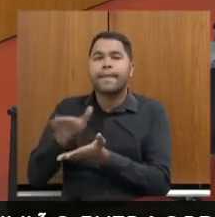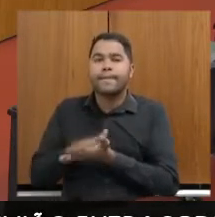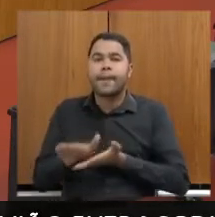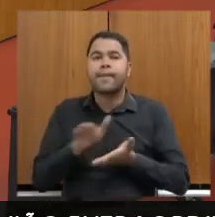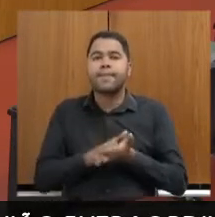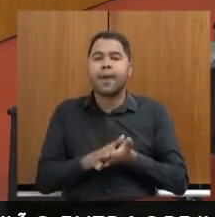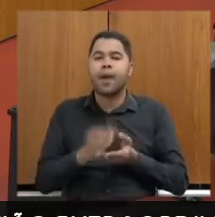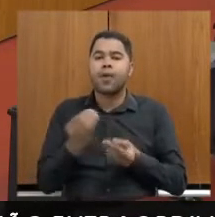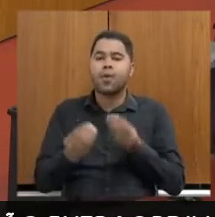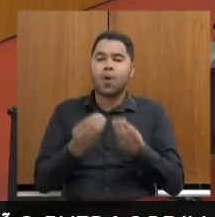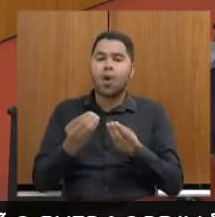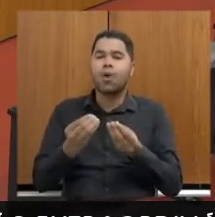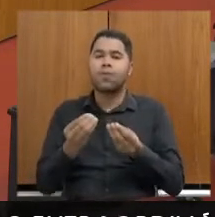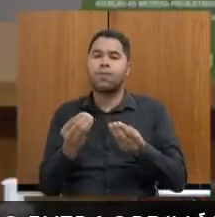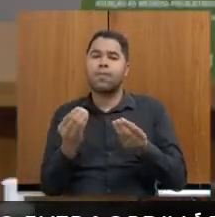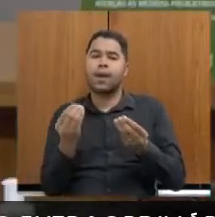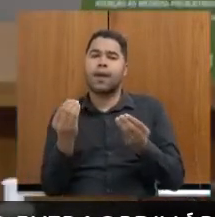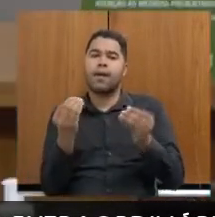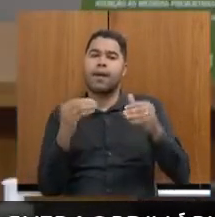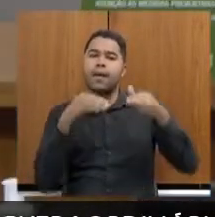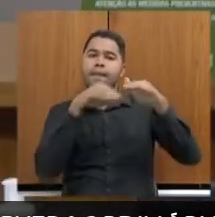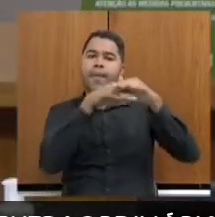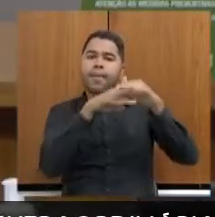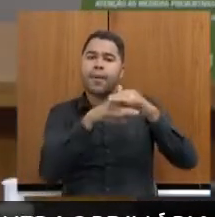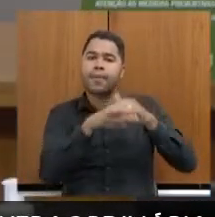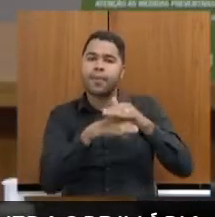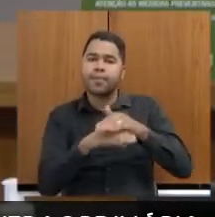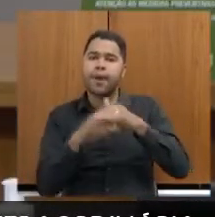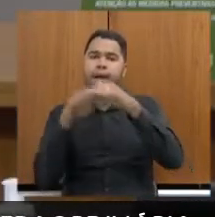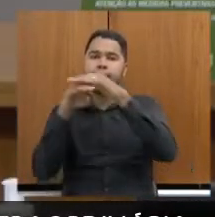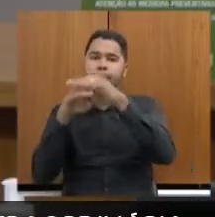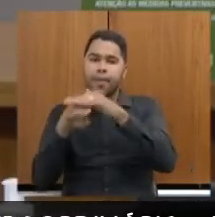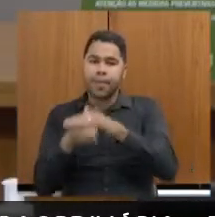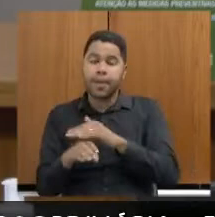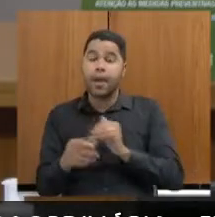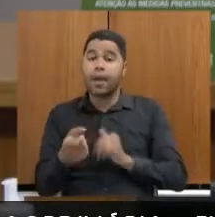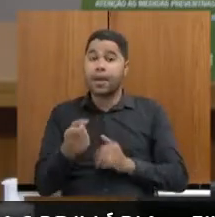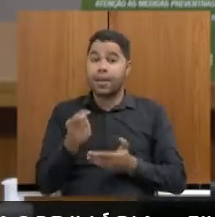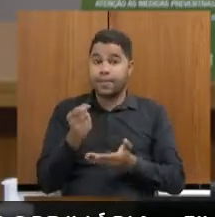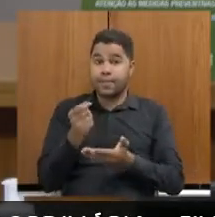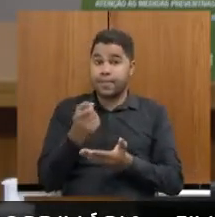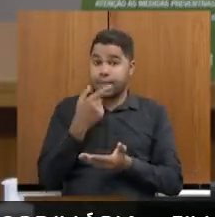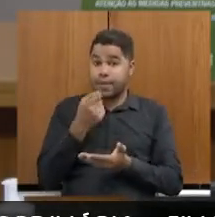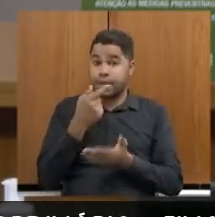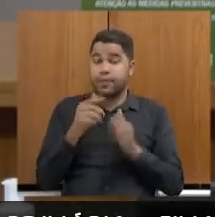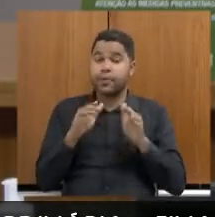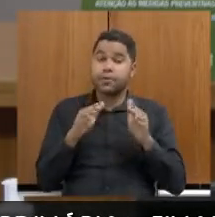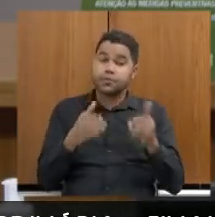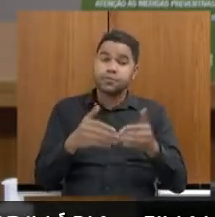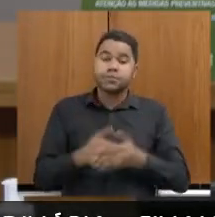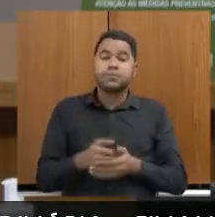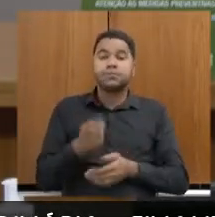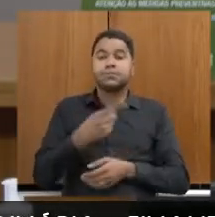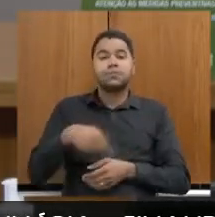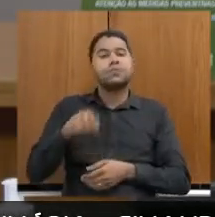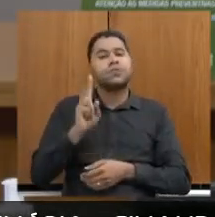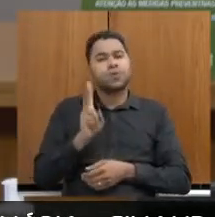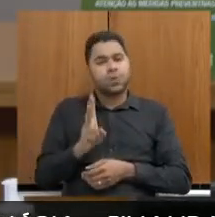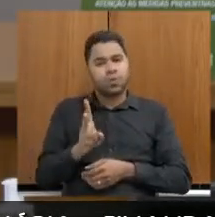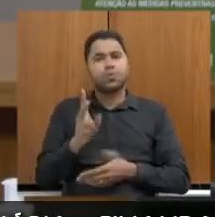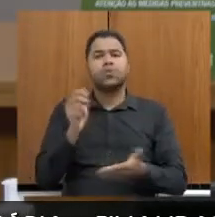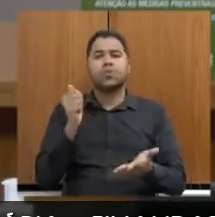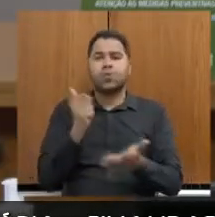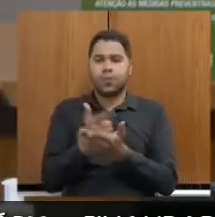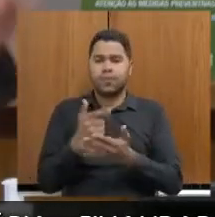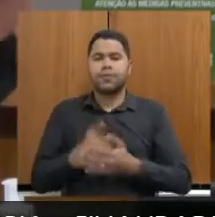coxear a manutenção da farmácia mas o medicamento que que é comprar atenção especializada a gente continua